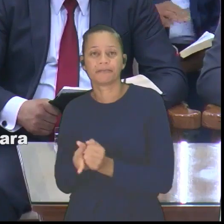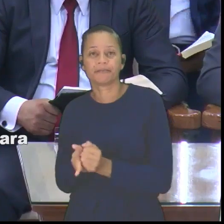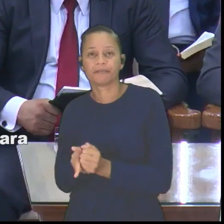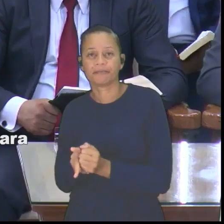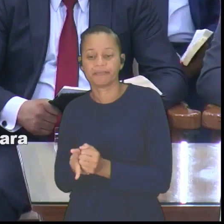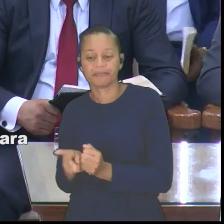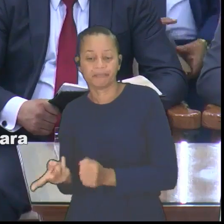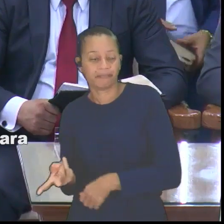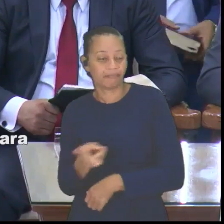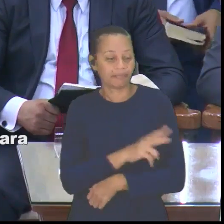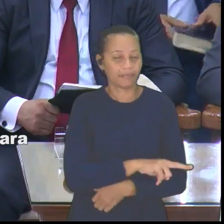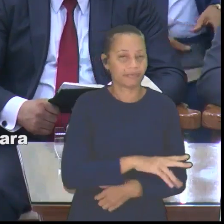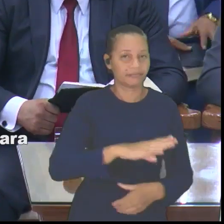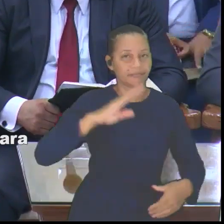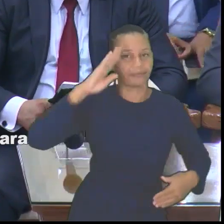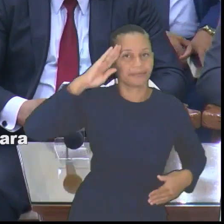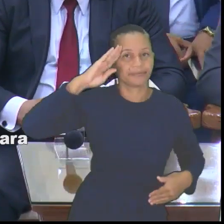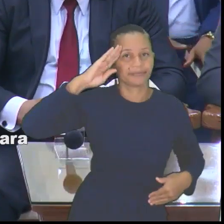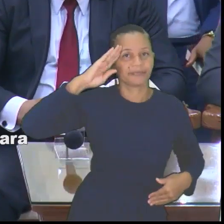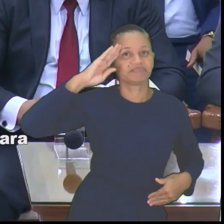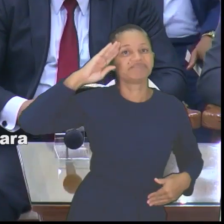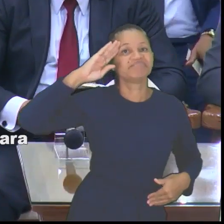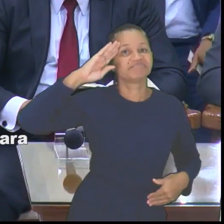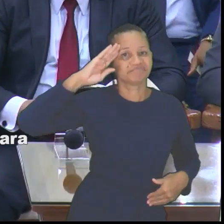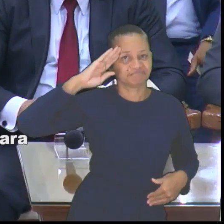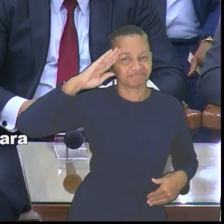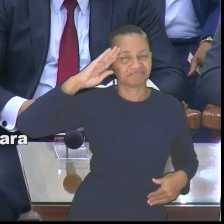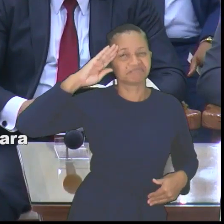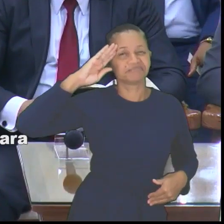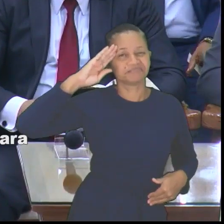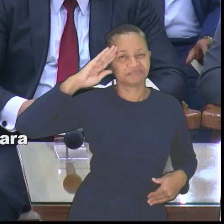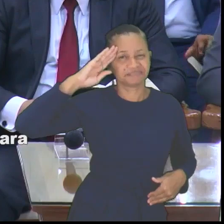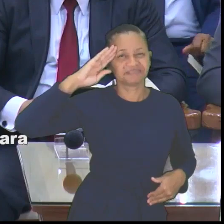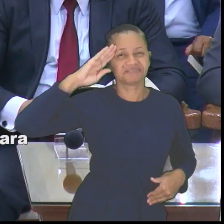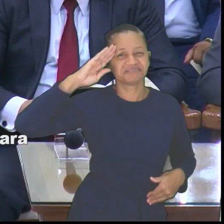E sobrou para quem? Para os guardas.